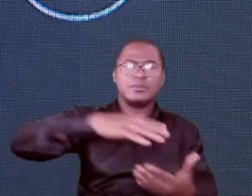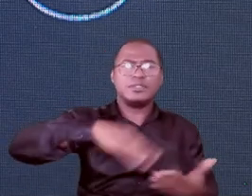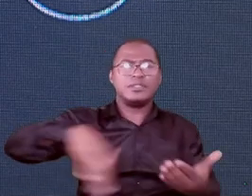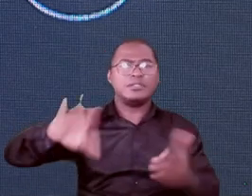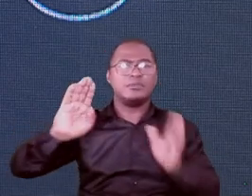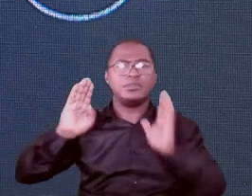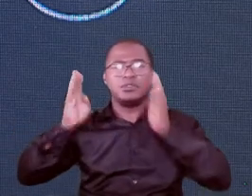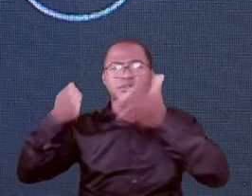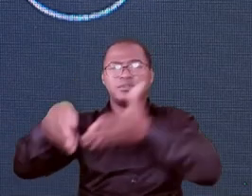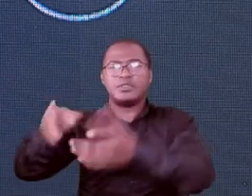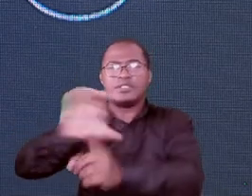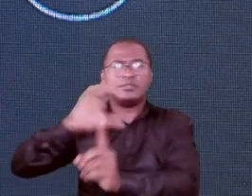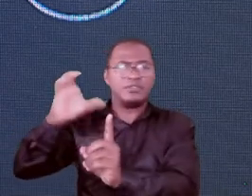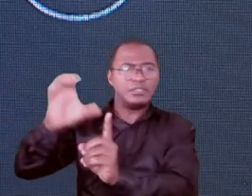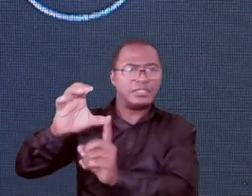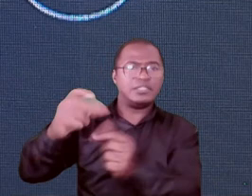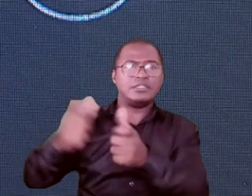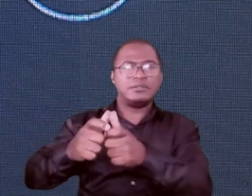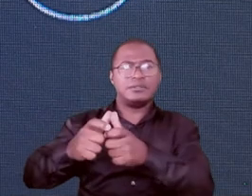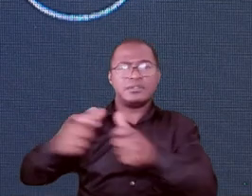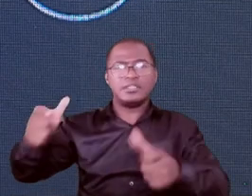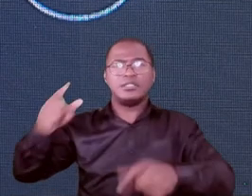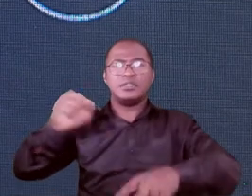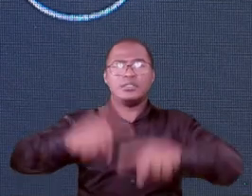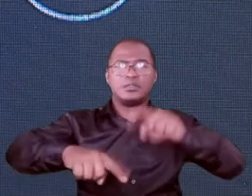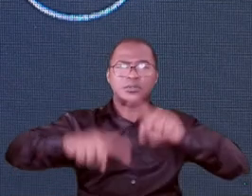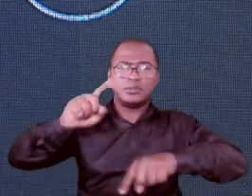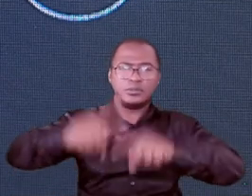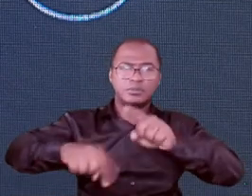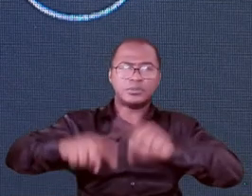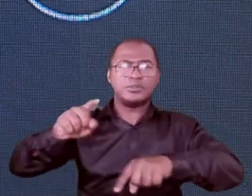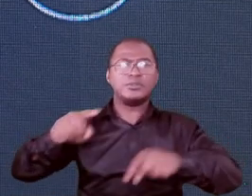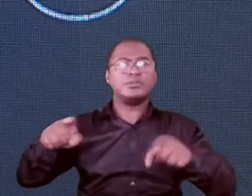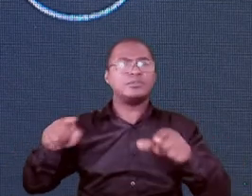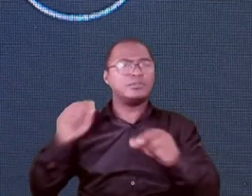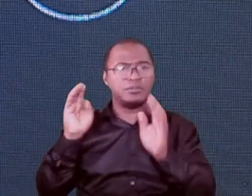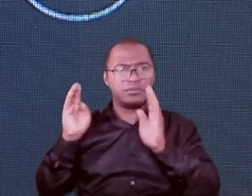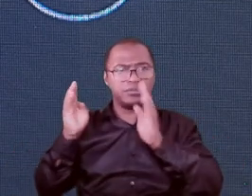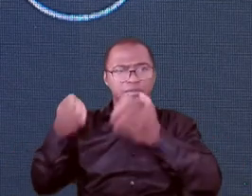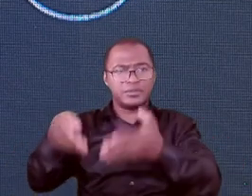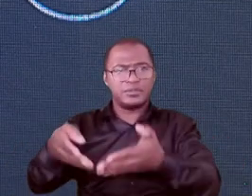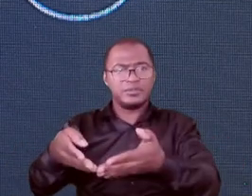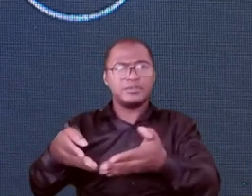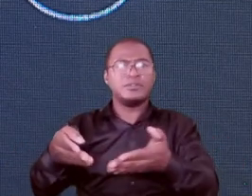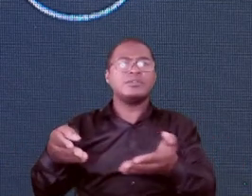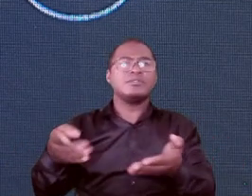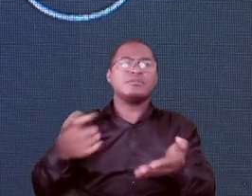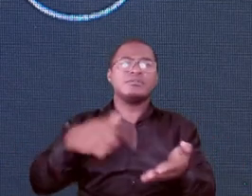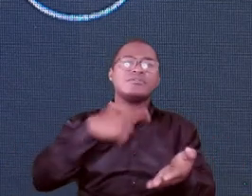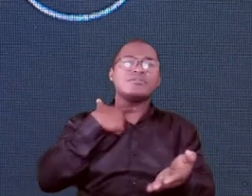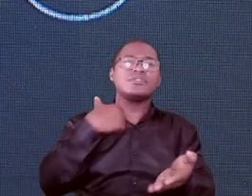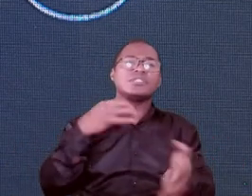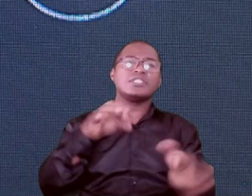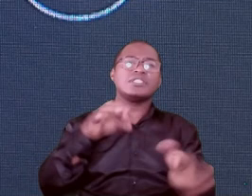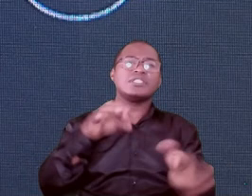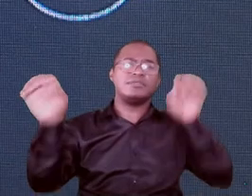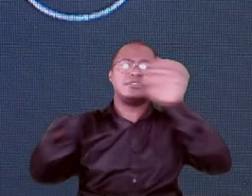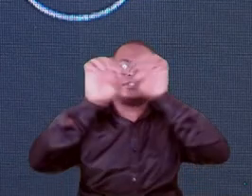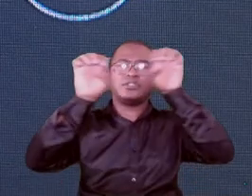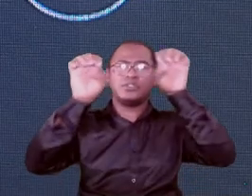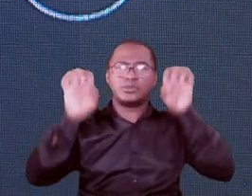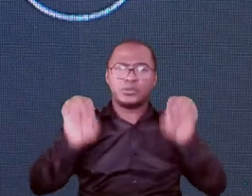clientes na expansão nos produtos querendo trazer cada vez mais estrutura envergadura para o bemx